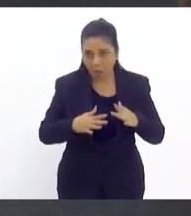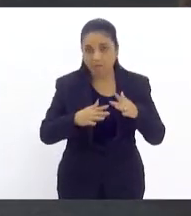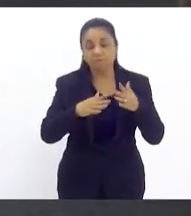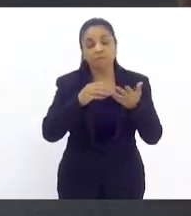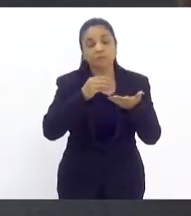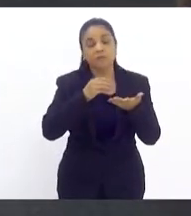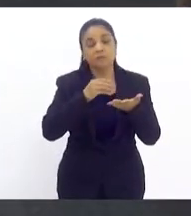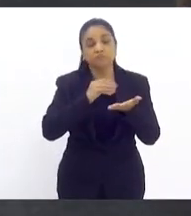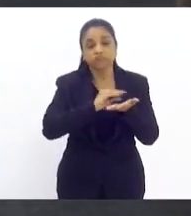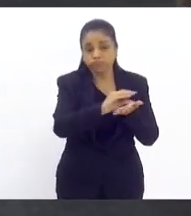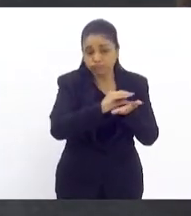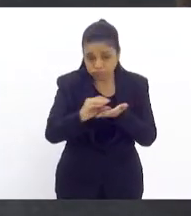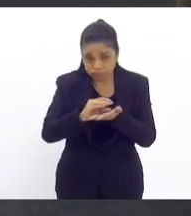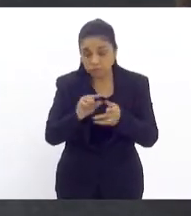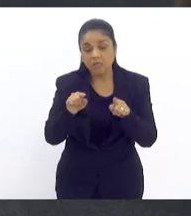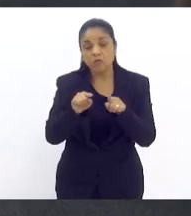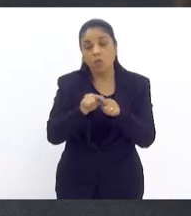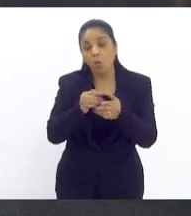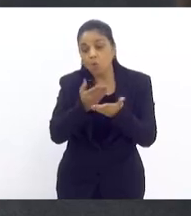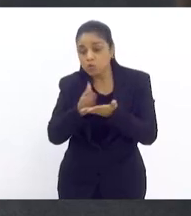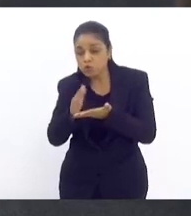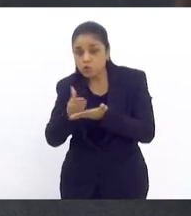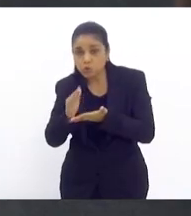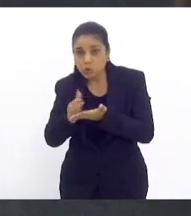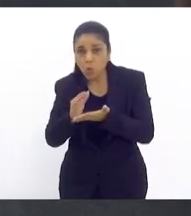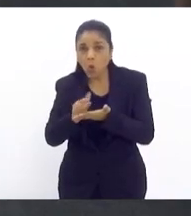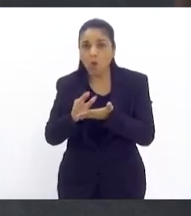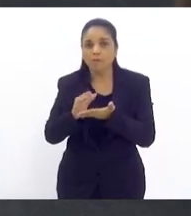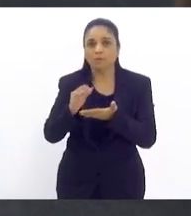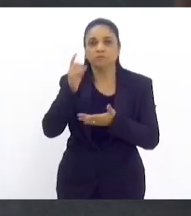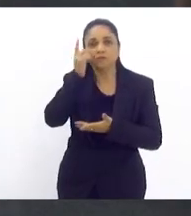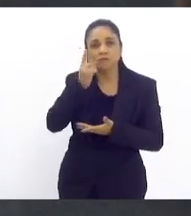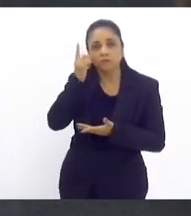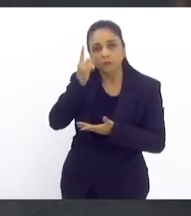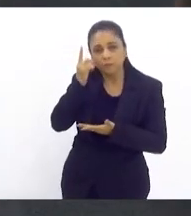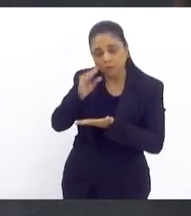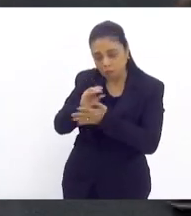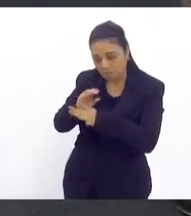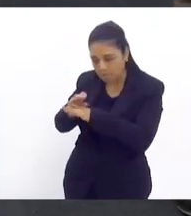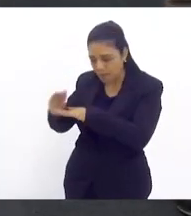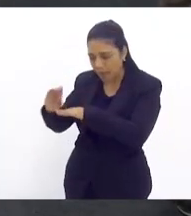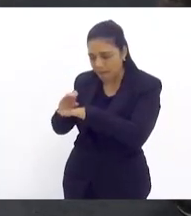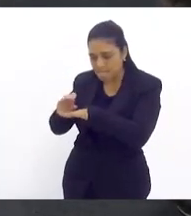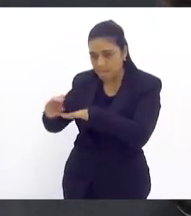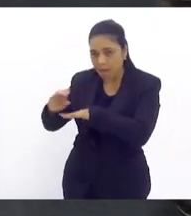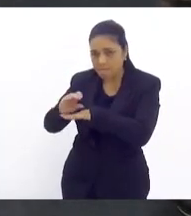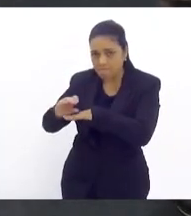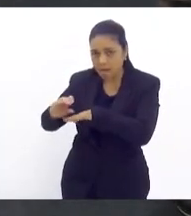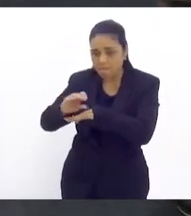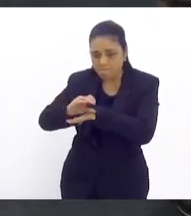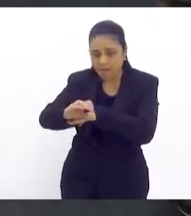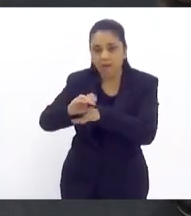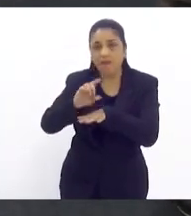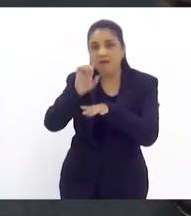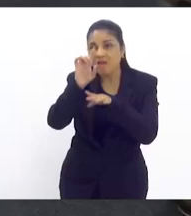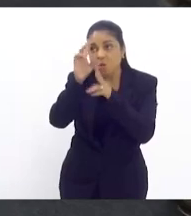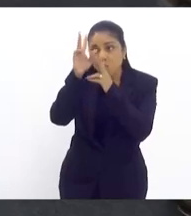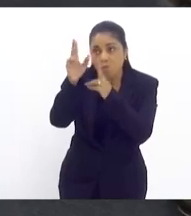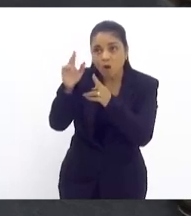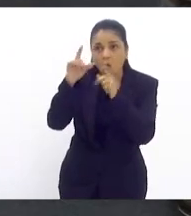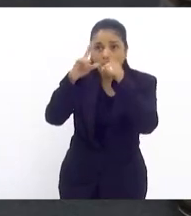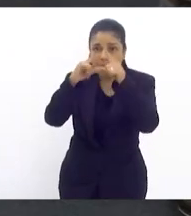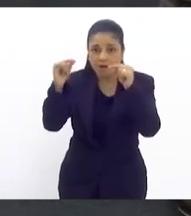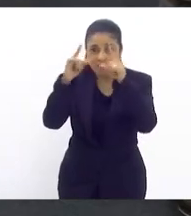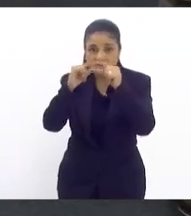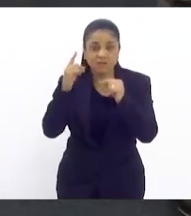aplicado pelos deputados que forma equânime que cada Deputado que nem em Brasília cada Deputado tem a mesma cota